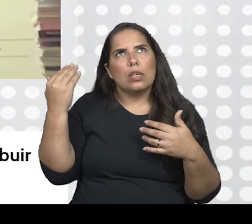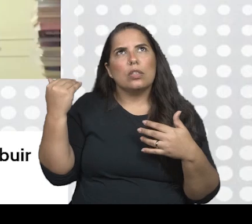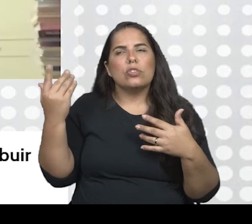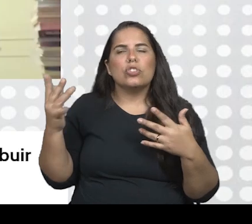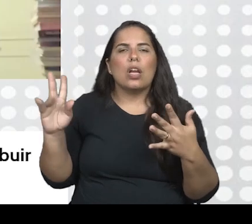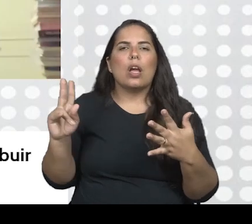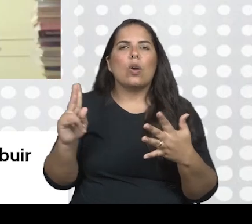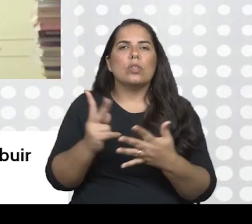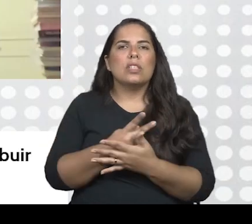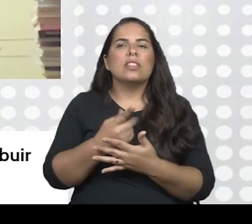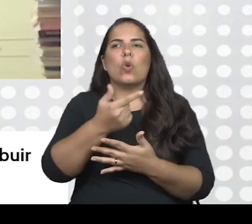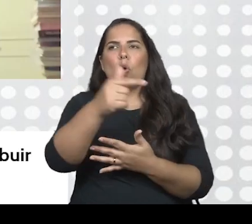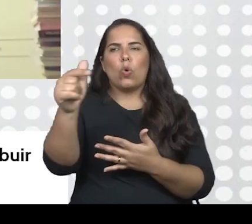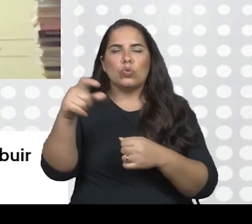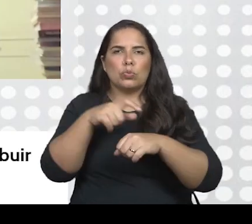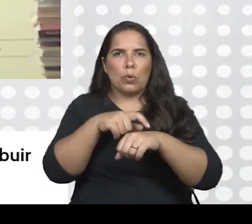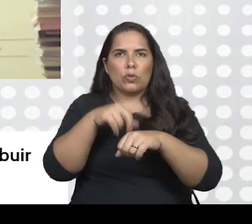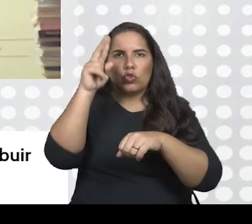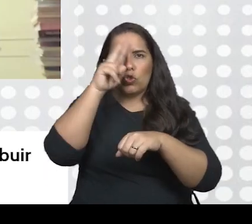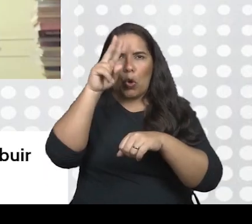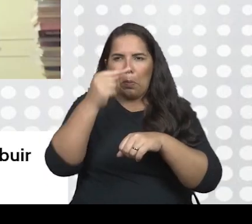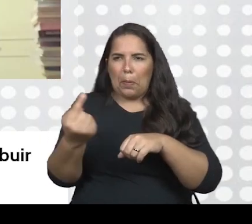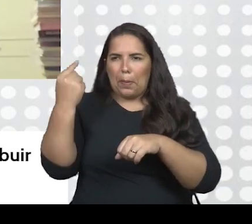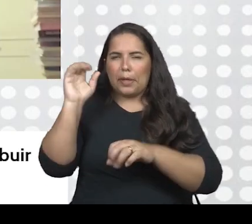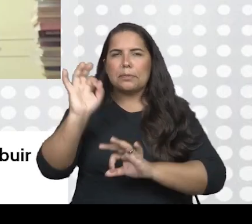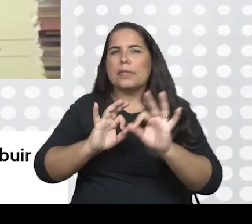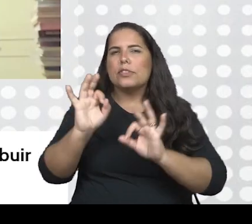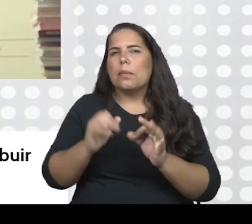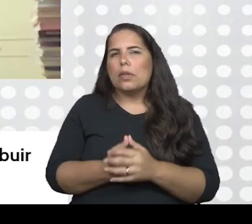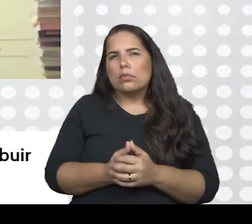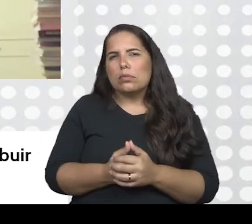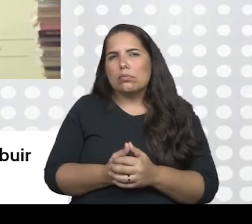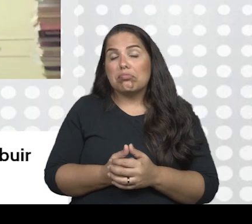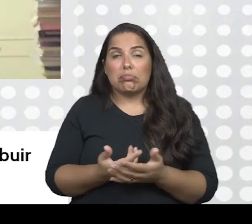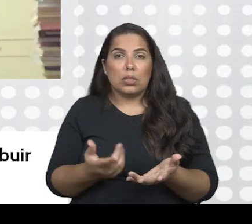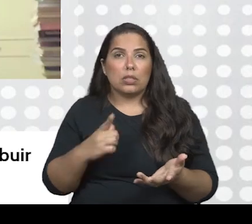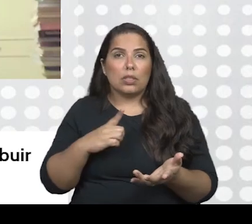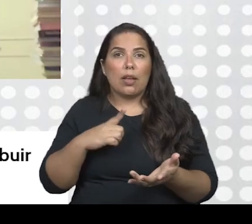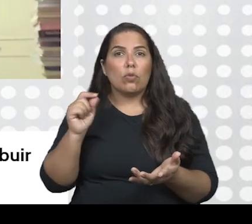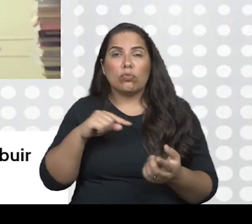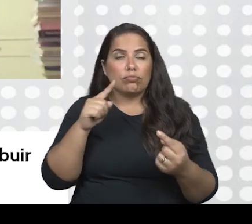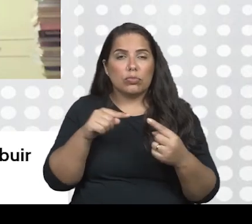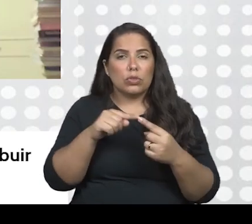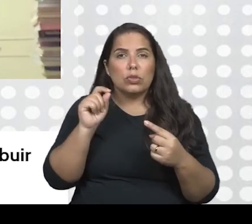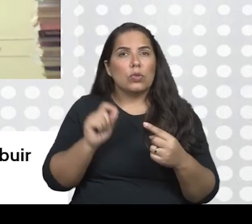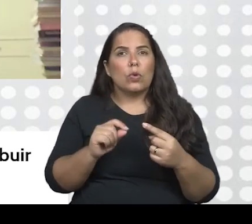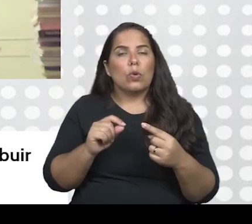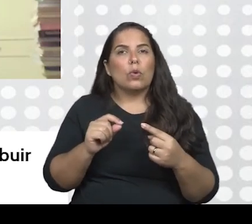verdade, ocorrendo em outros momentos históricos esse planejamento. Ele se dava numa